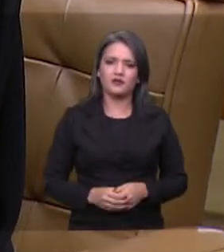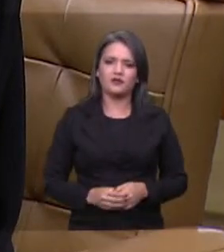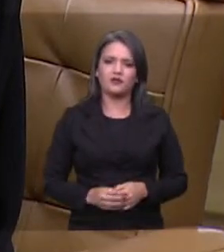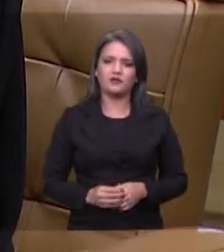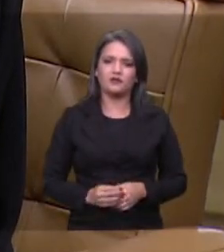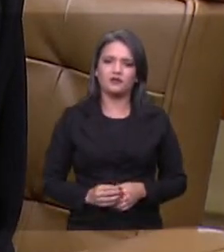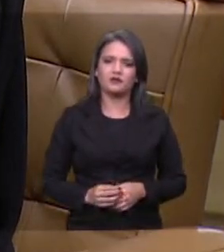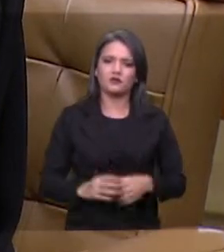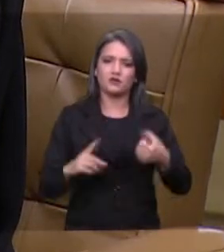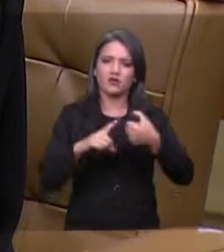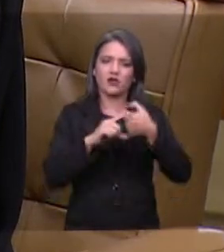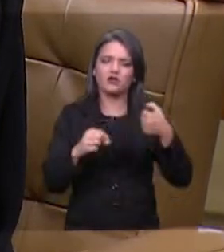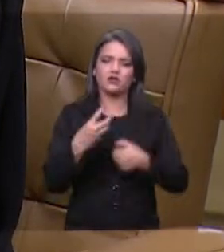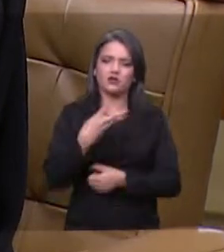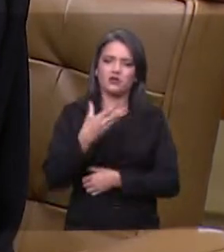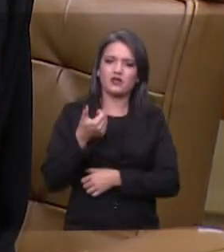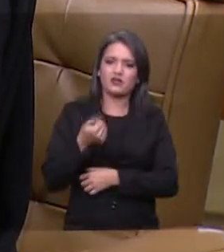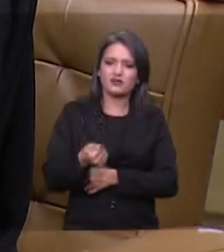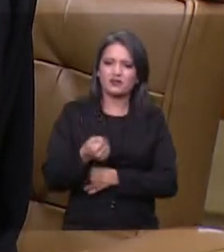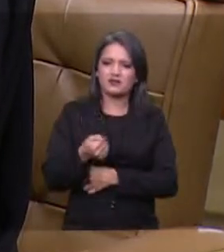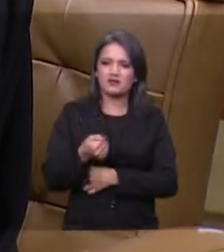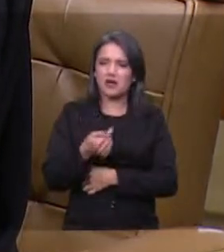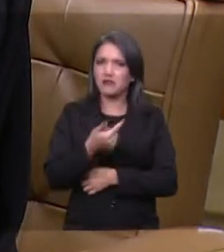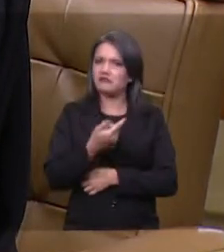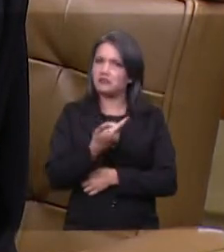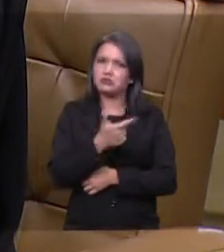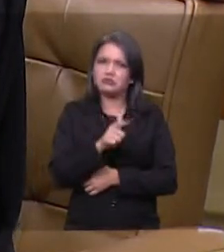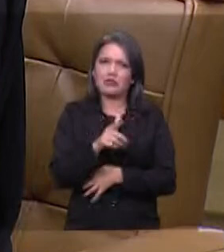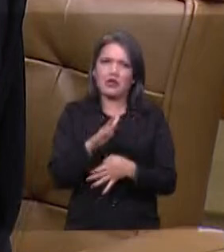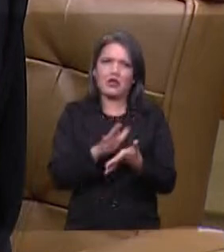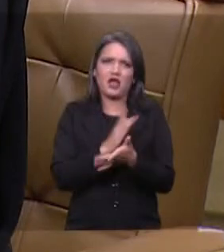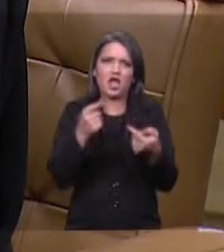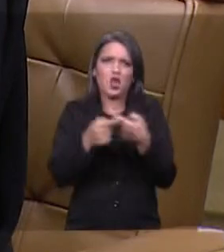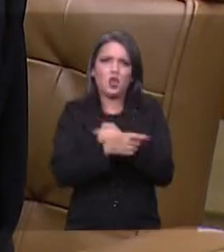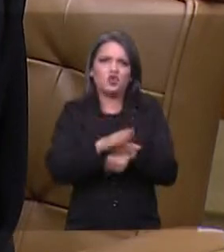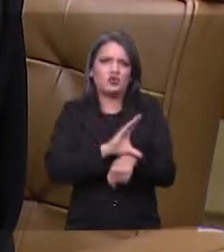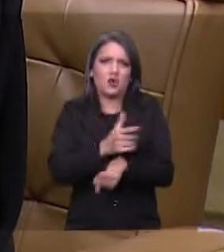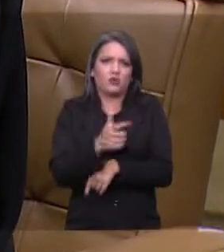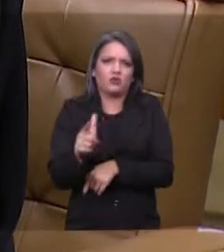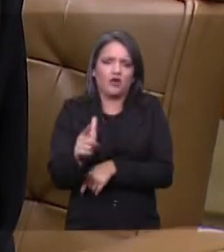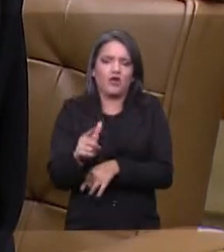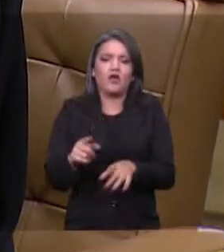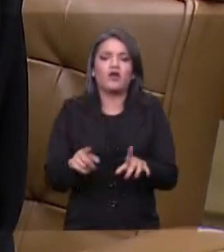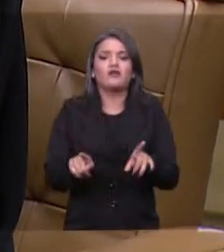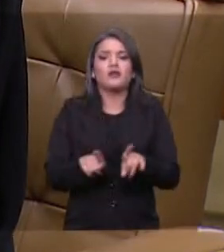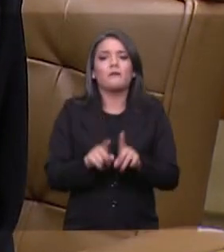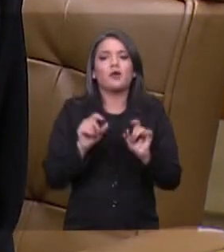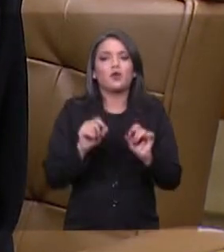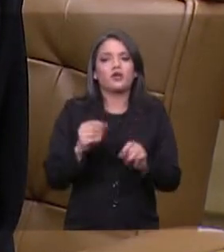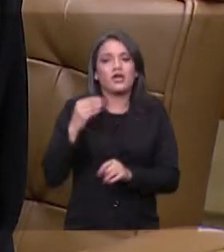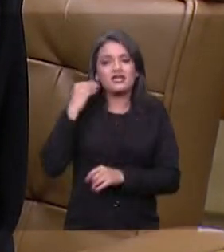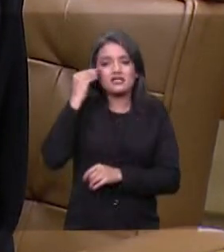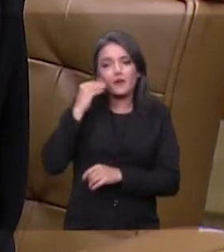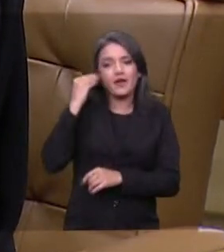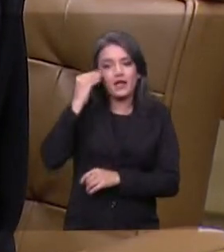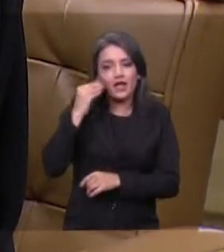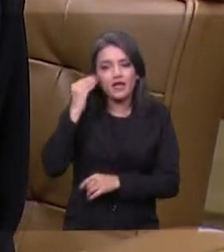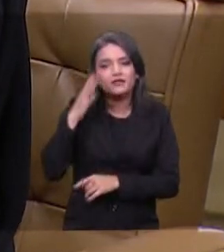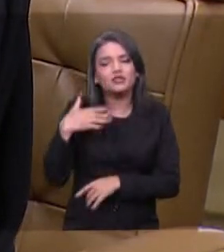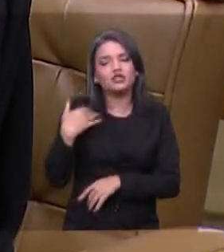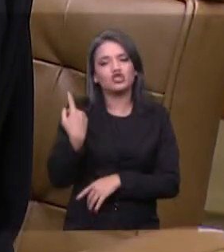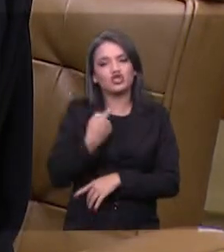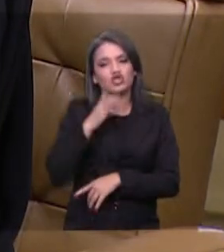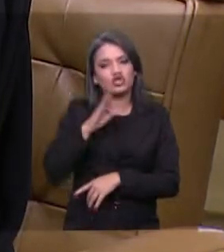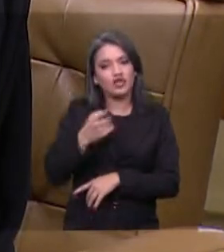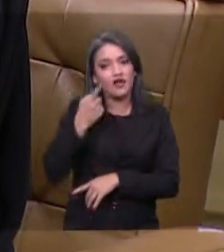artigo 3A qualquer vício de inconstitucionalidade e até mesmo pela experiência concreta que temos